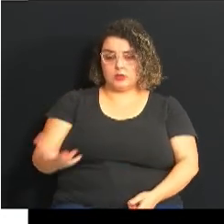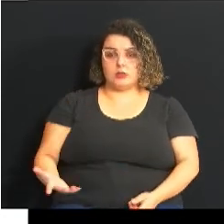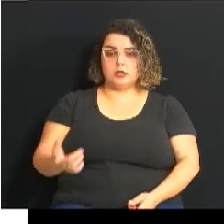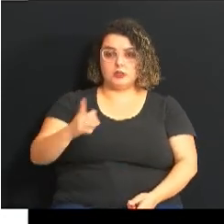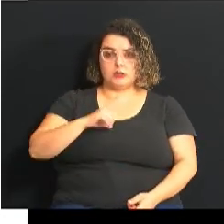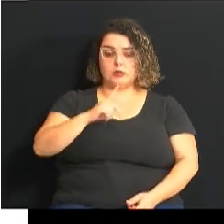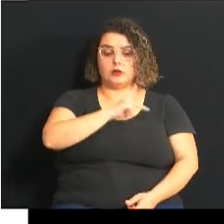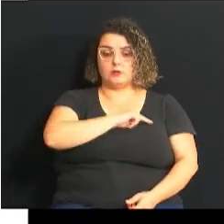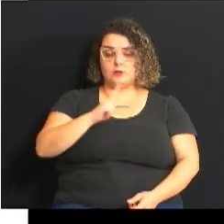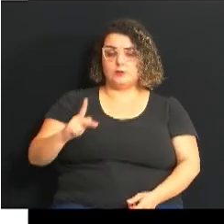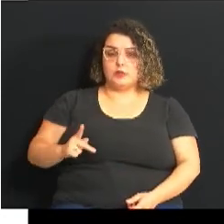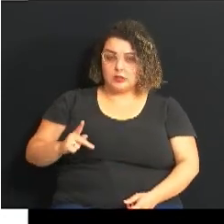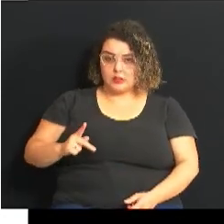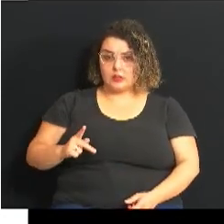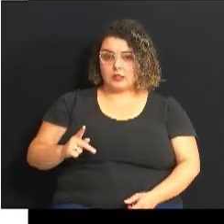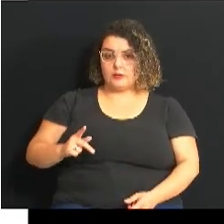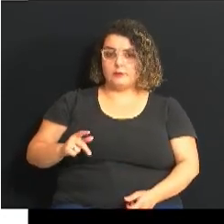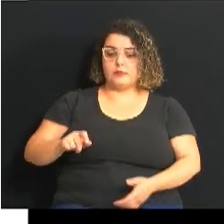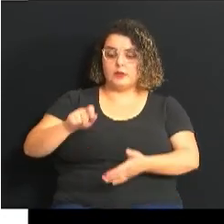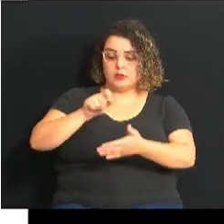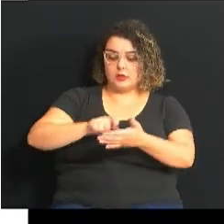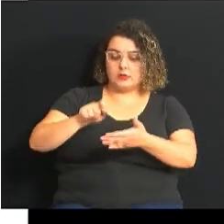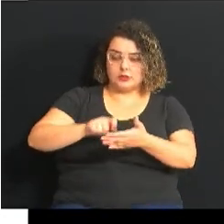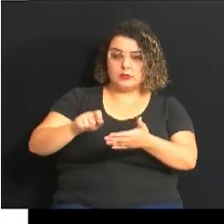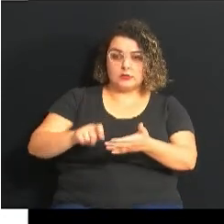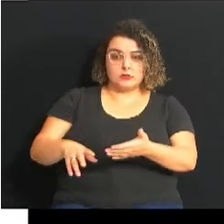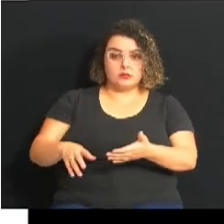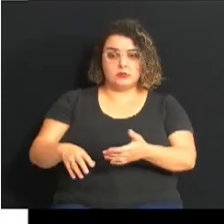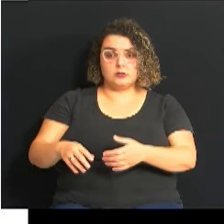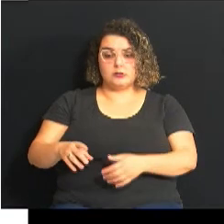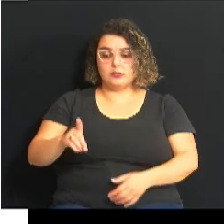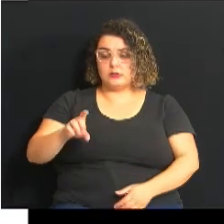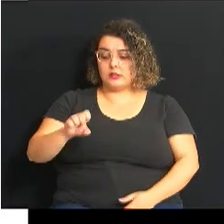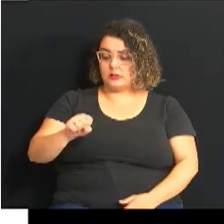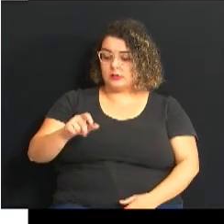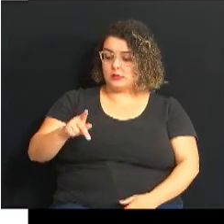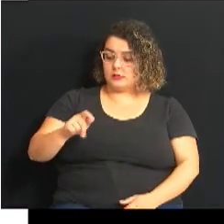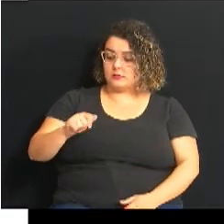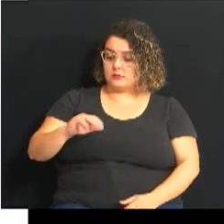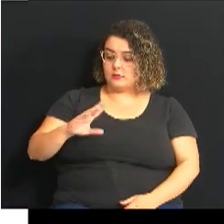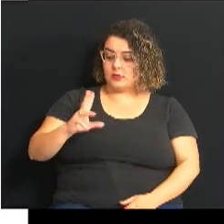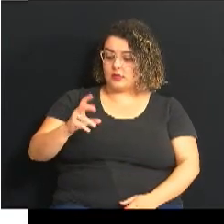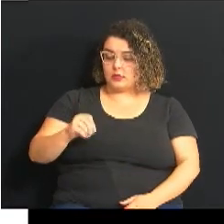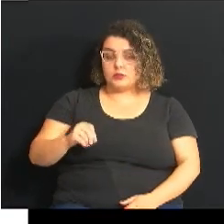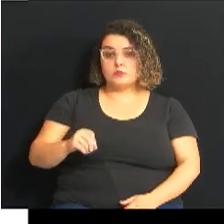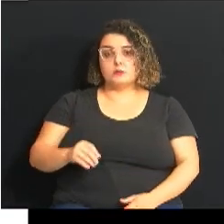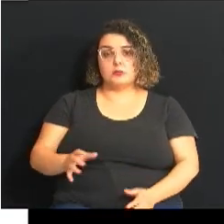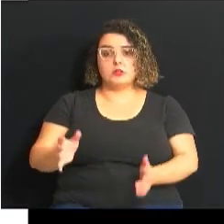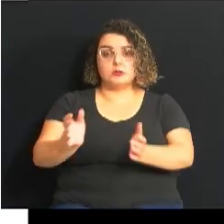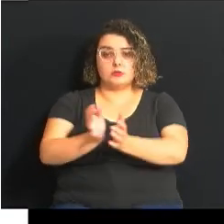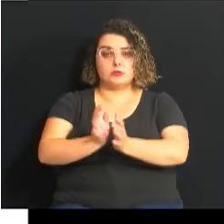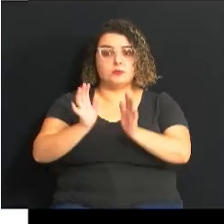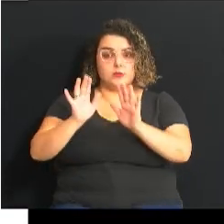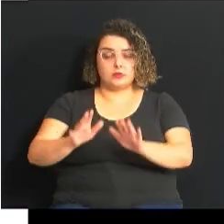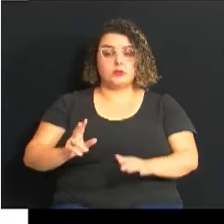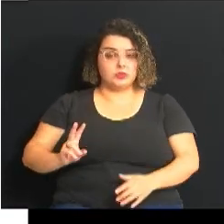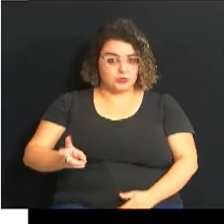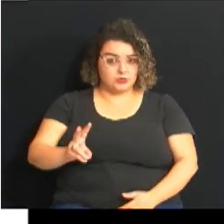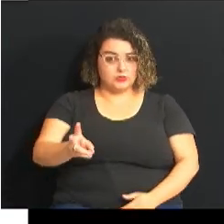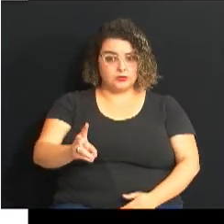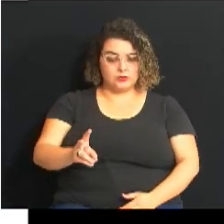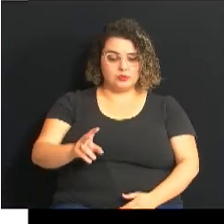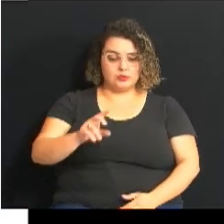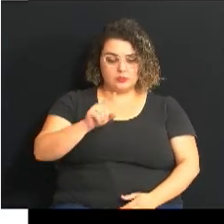presidência para assinatura de despacho às comissões permanentes. Passando pelos setores jurídicos e pela